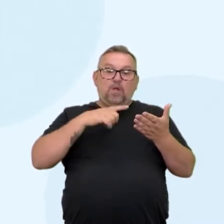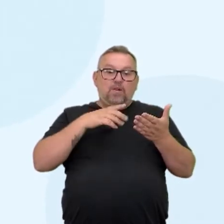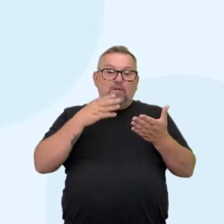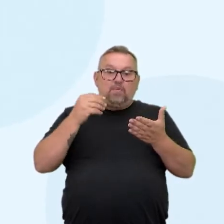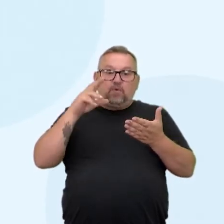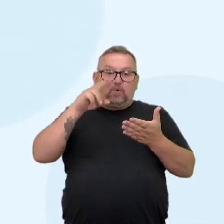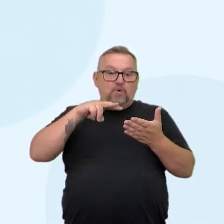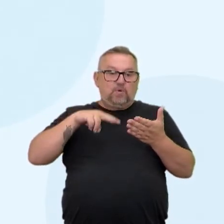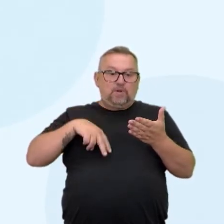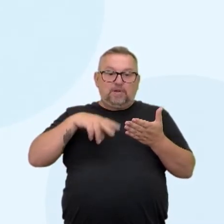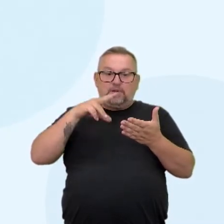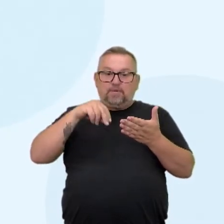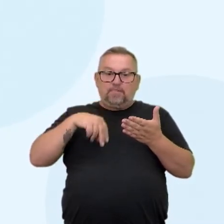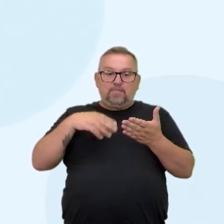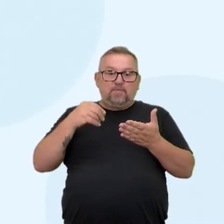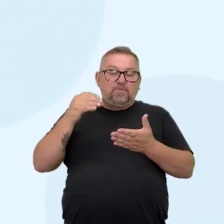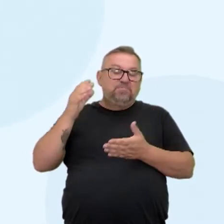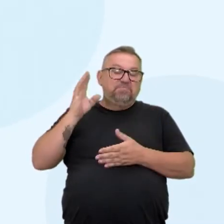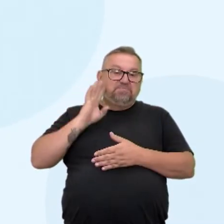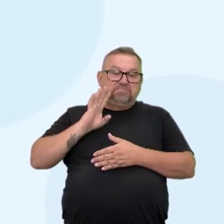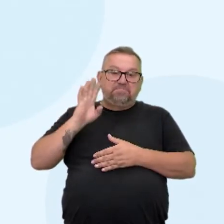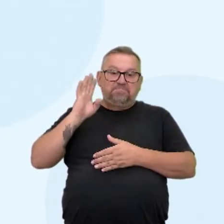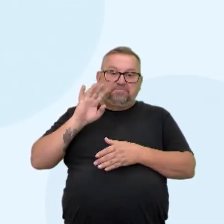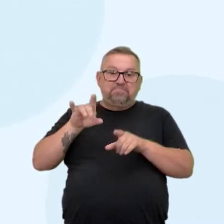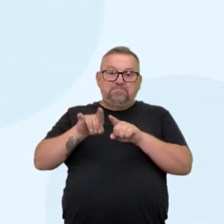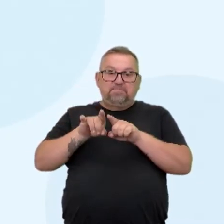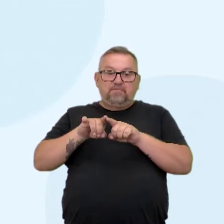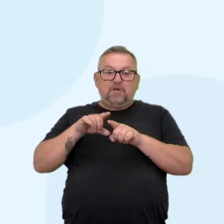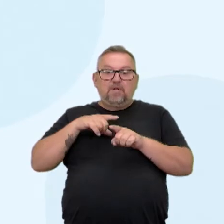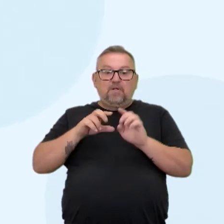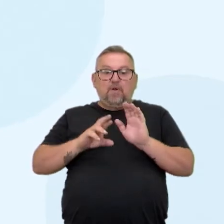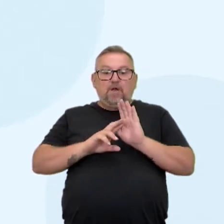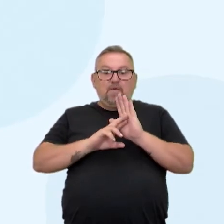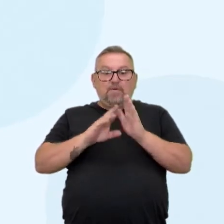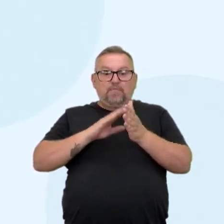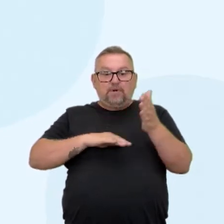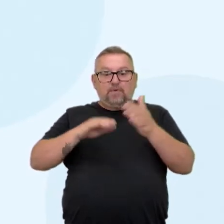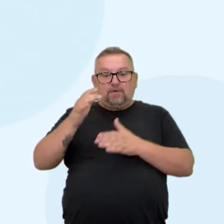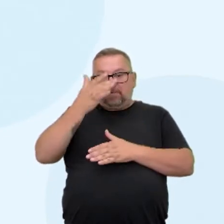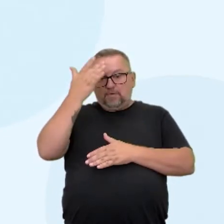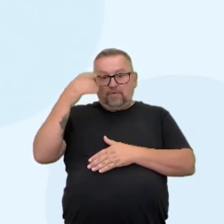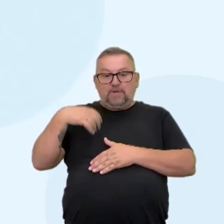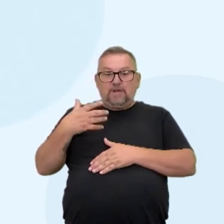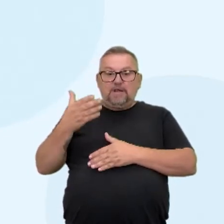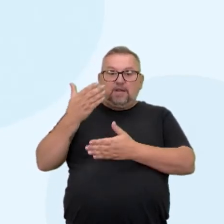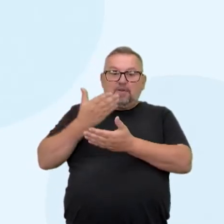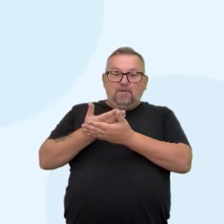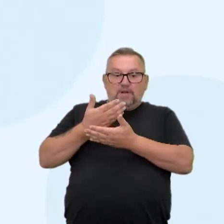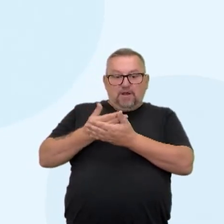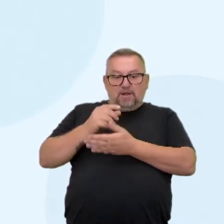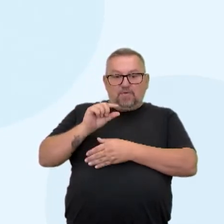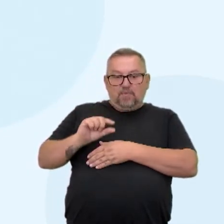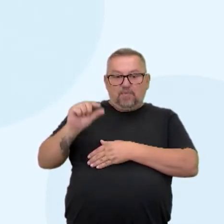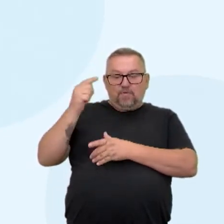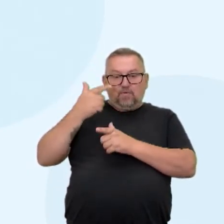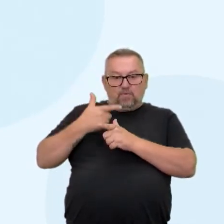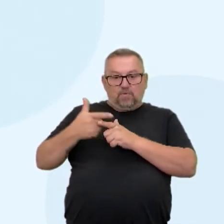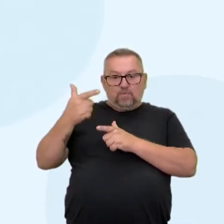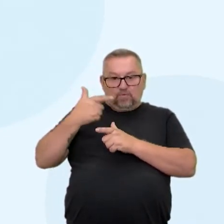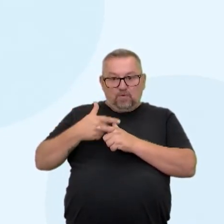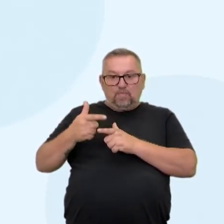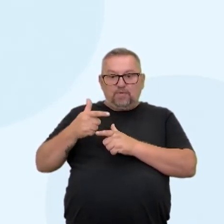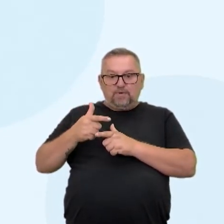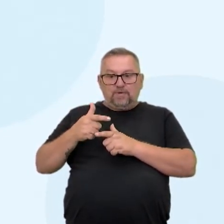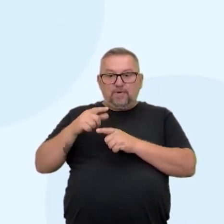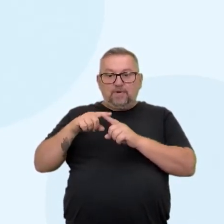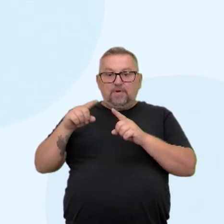muito lindas muito de batidas e que são os a referência para todo mundo que quiser estudar um pouco sobre o racionalismo